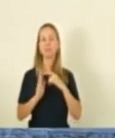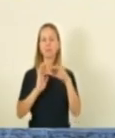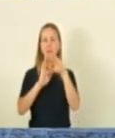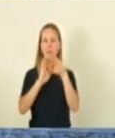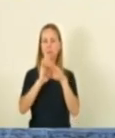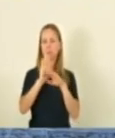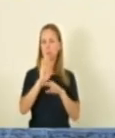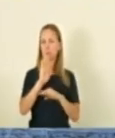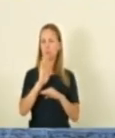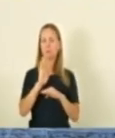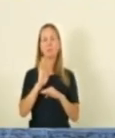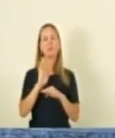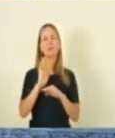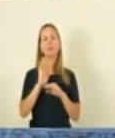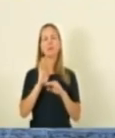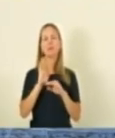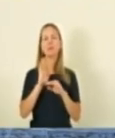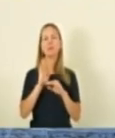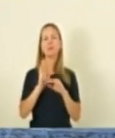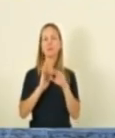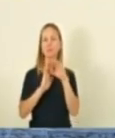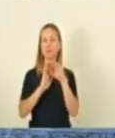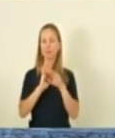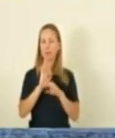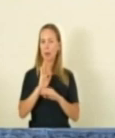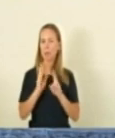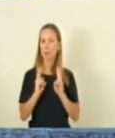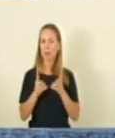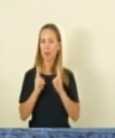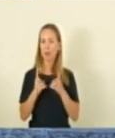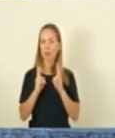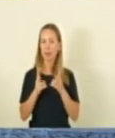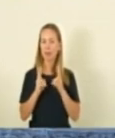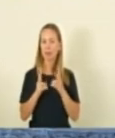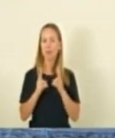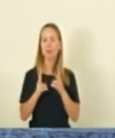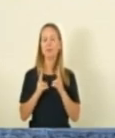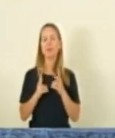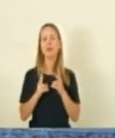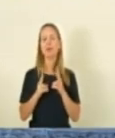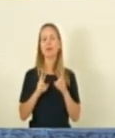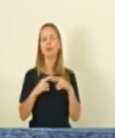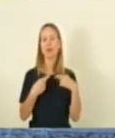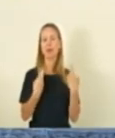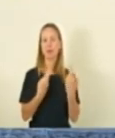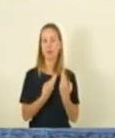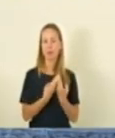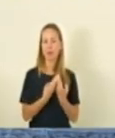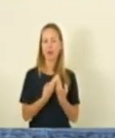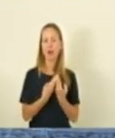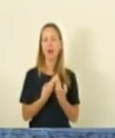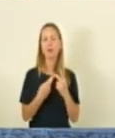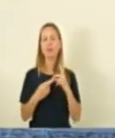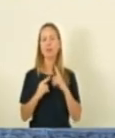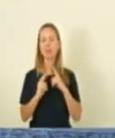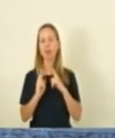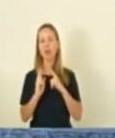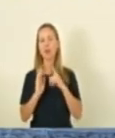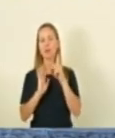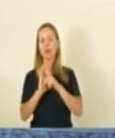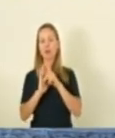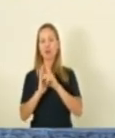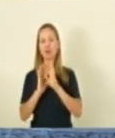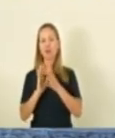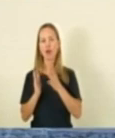o que ocorrer. Ordem do dia, a mesma pauta da presente sessão, exceto as matérias votadas